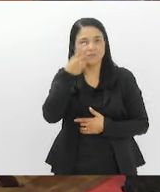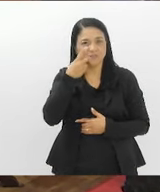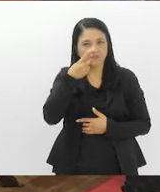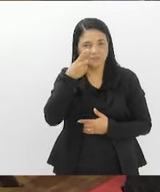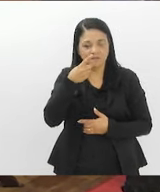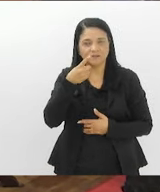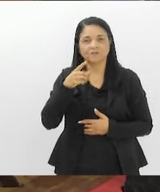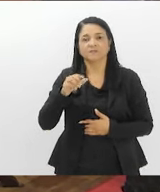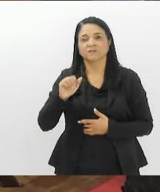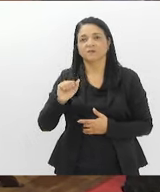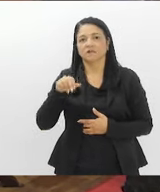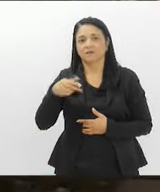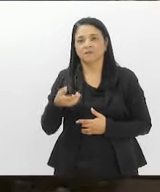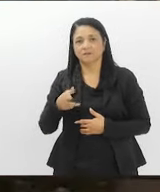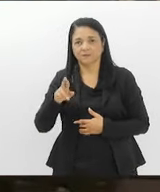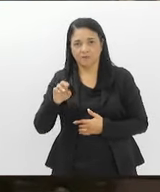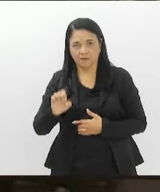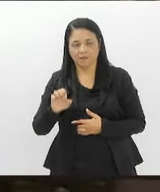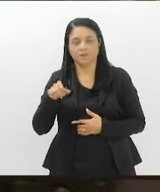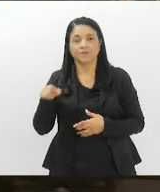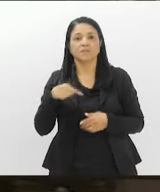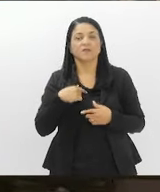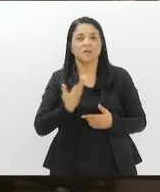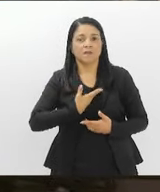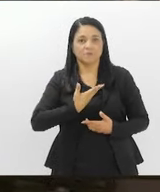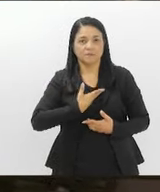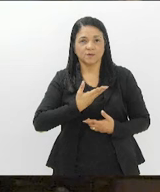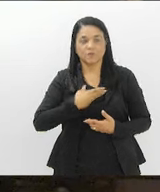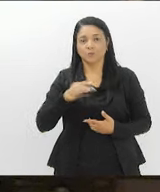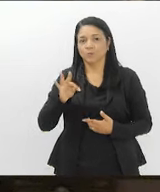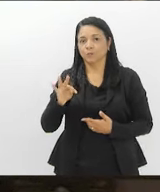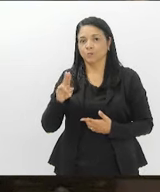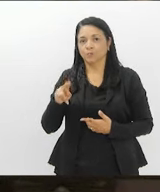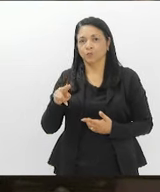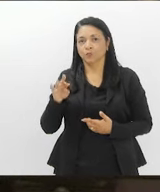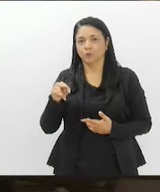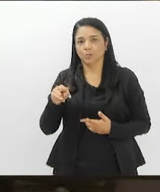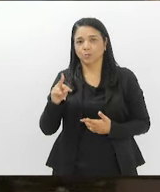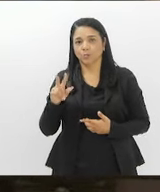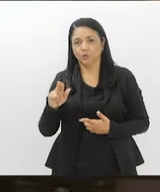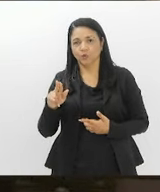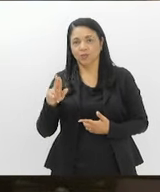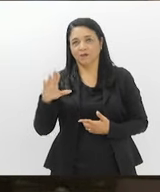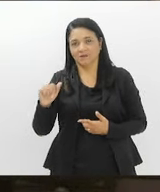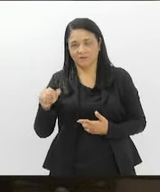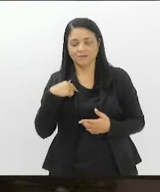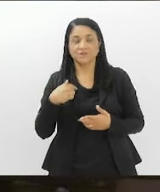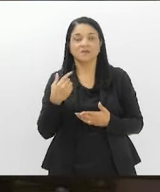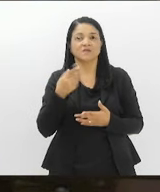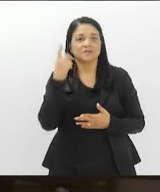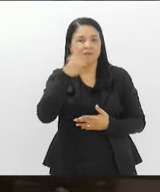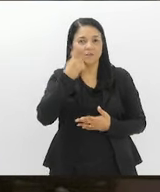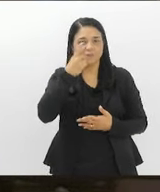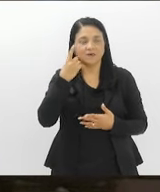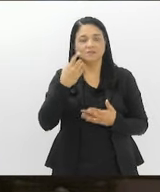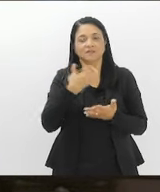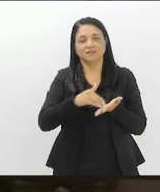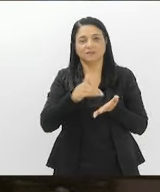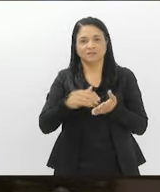André Lazzaroni, querido amigo Tutuca, deputado e secretário de Turismo do Estado do Rio de